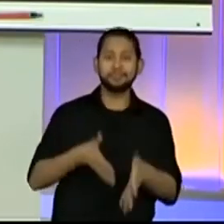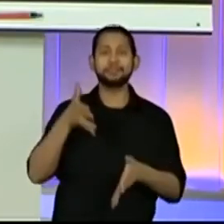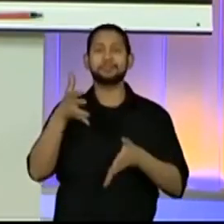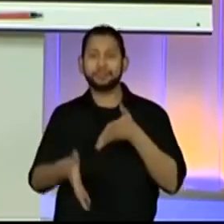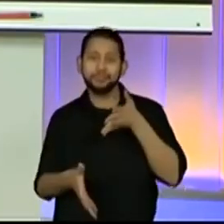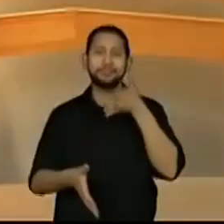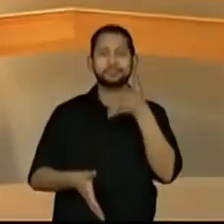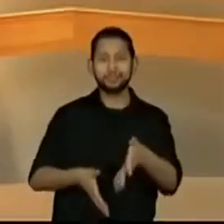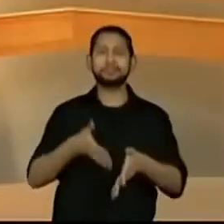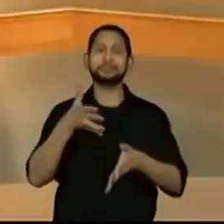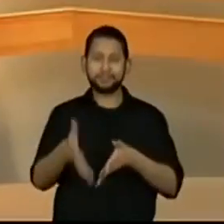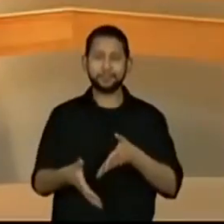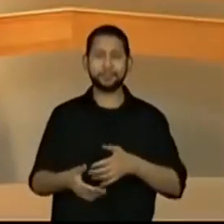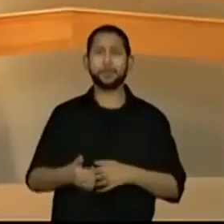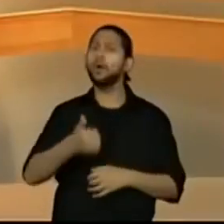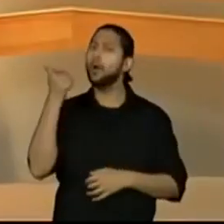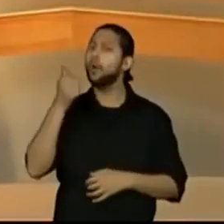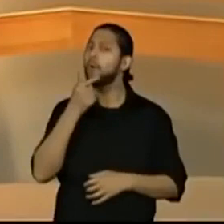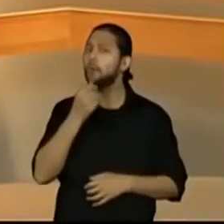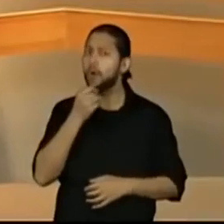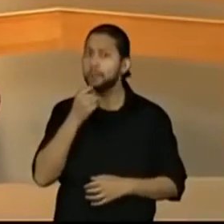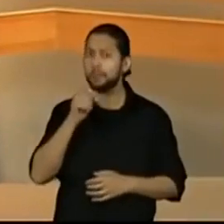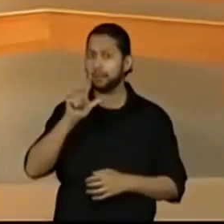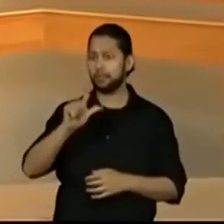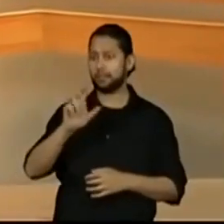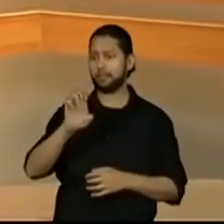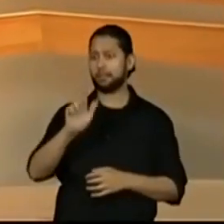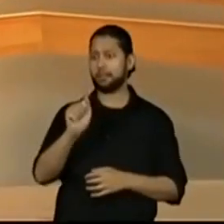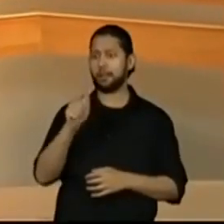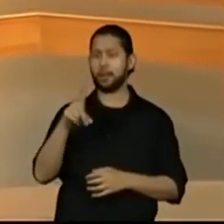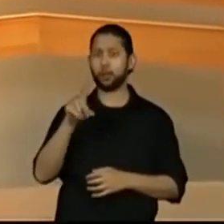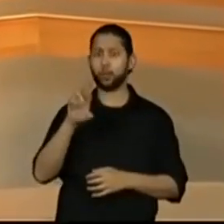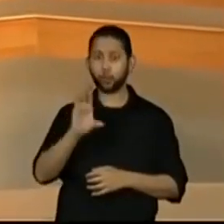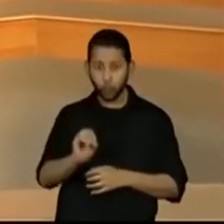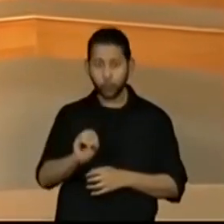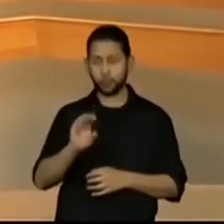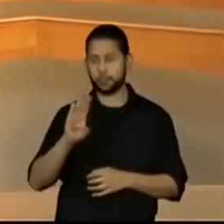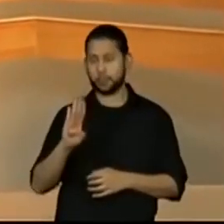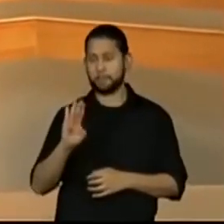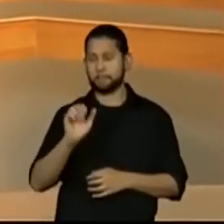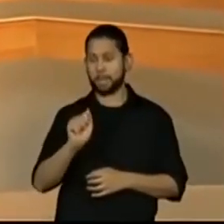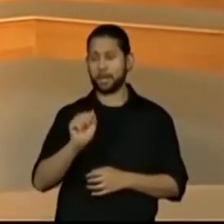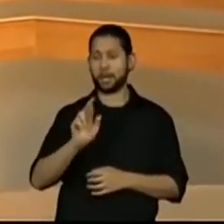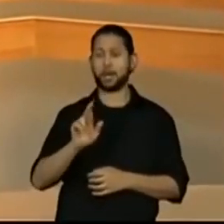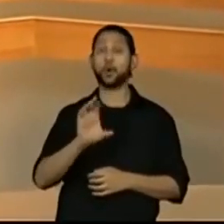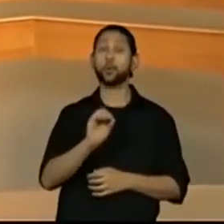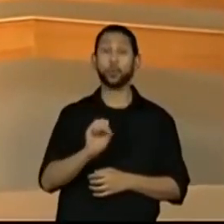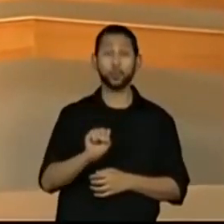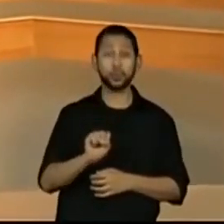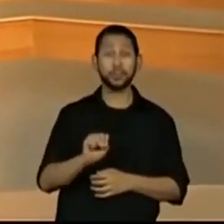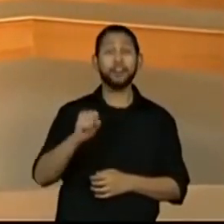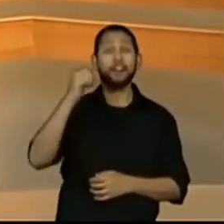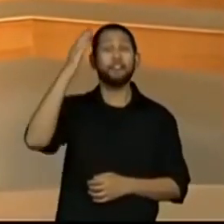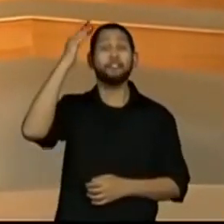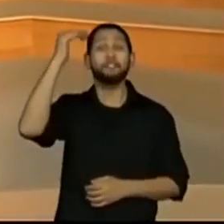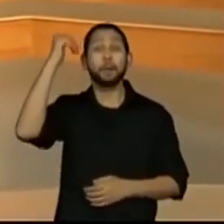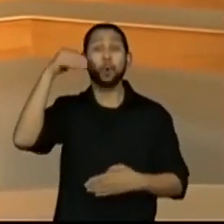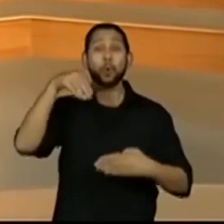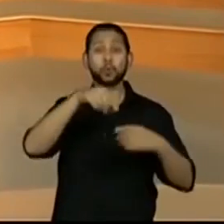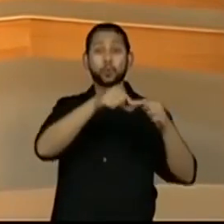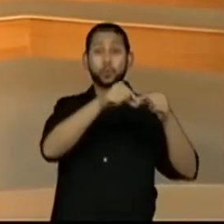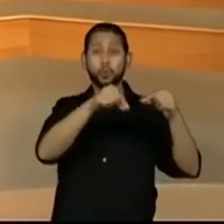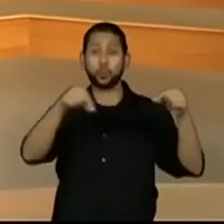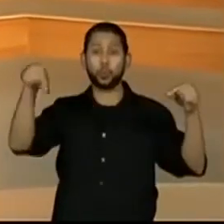dos maiores cordelistas brasileiros, um dos primeiros, eu diria. Ele nasceu dia 19 de novembro